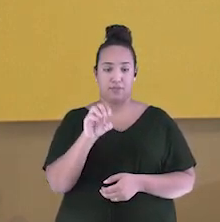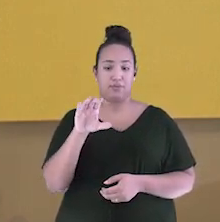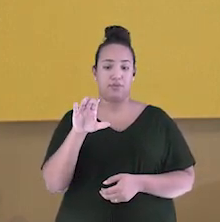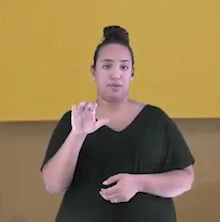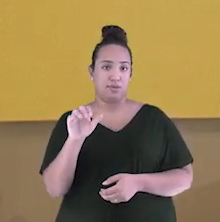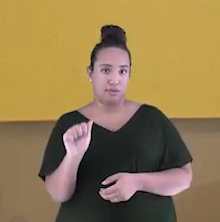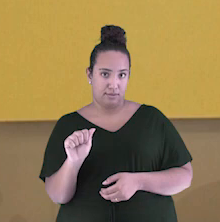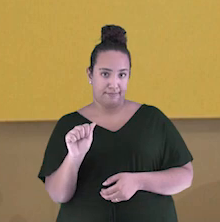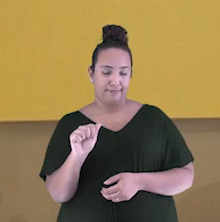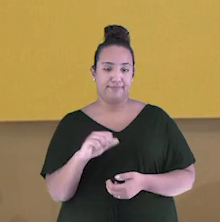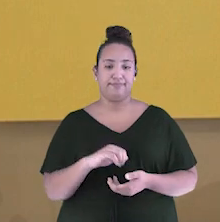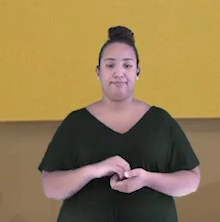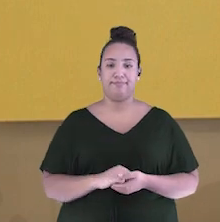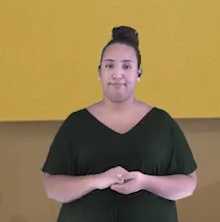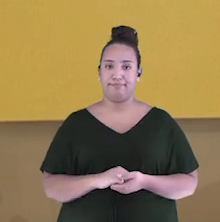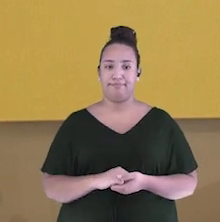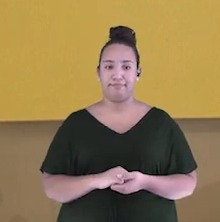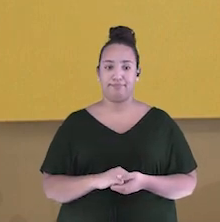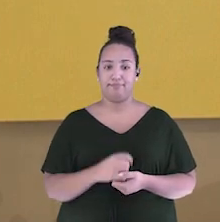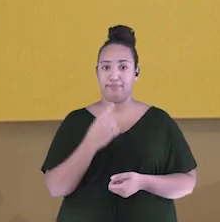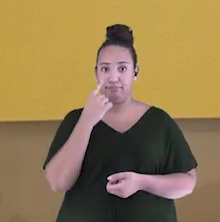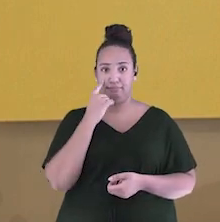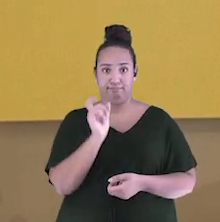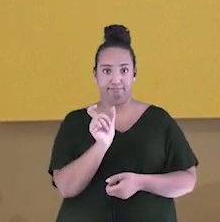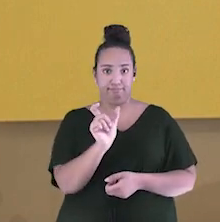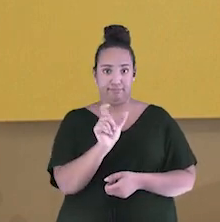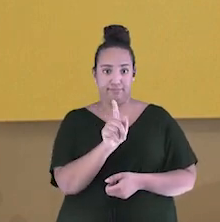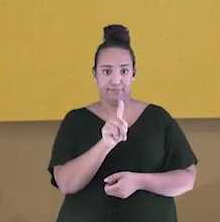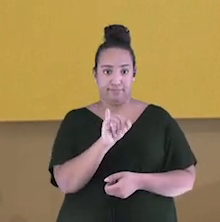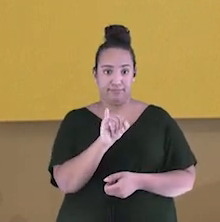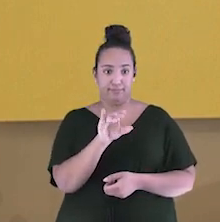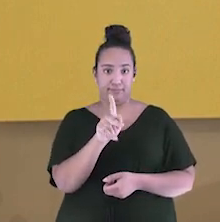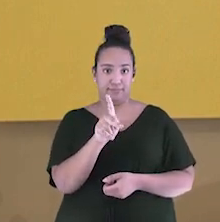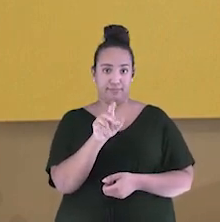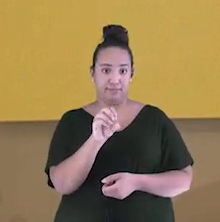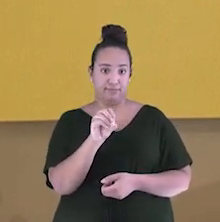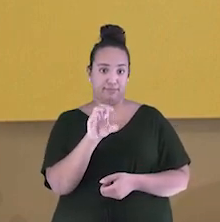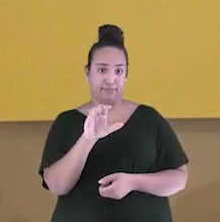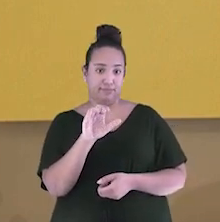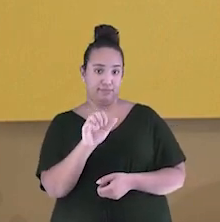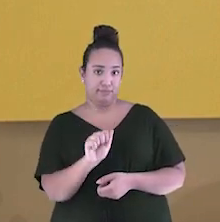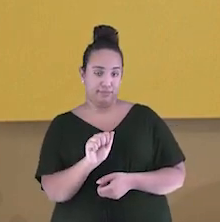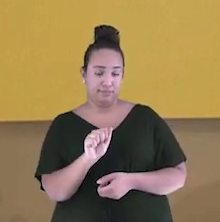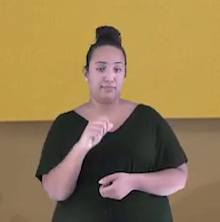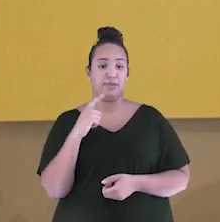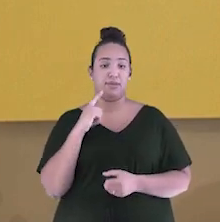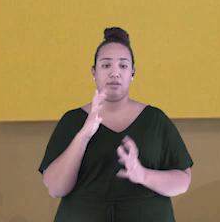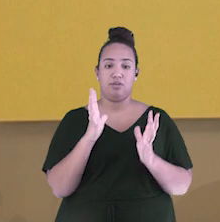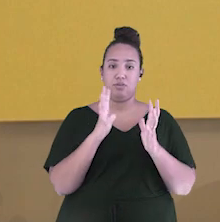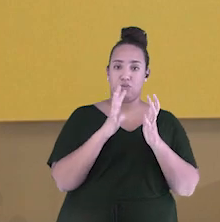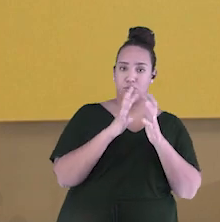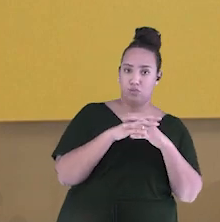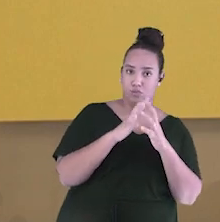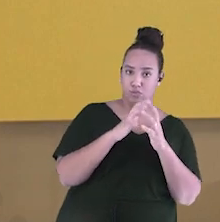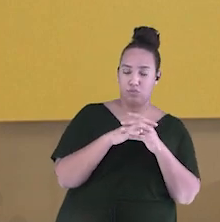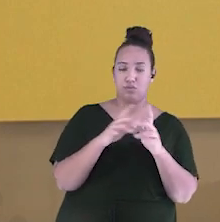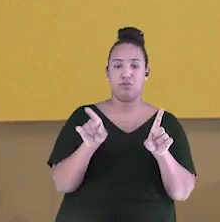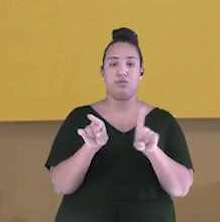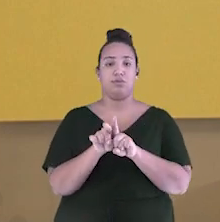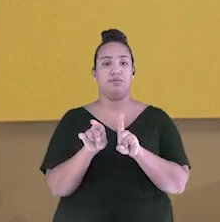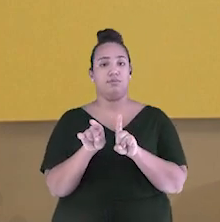Pipoca. A palavra pipoca é formada por sílabas, consoante mais